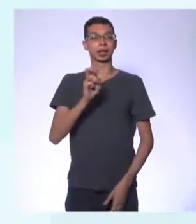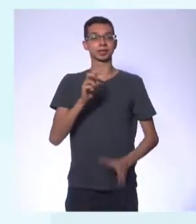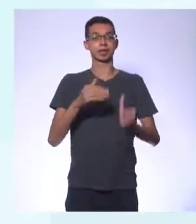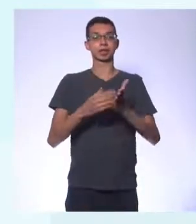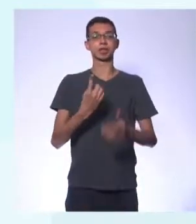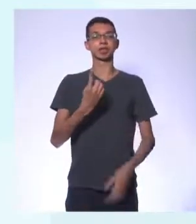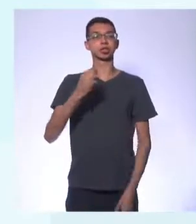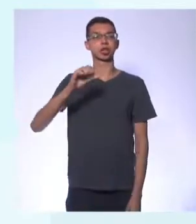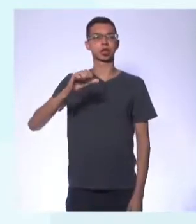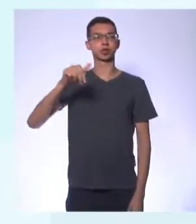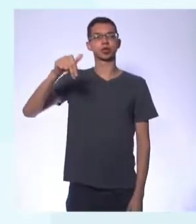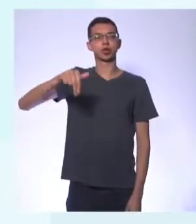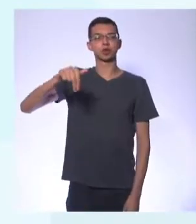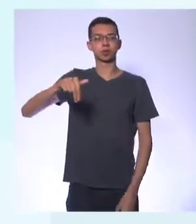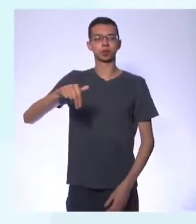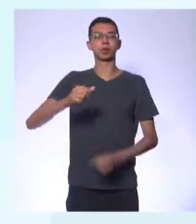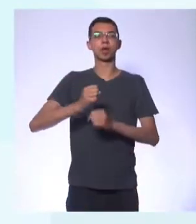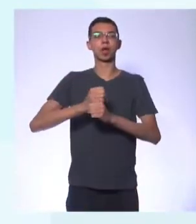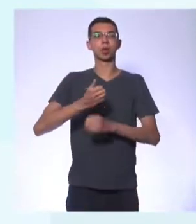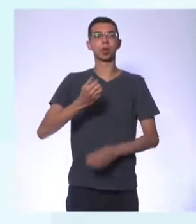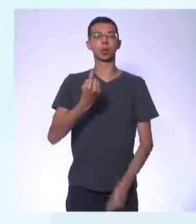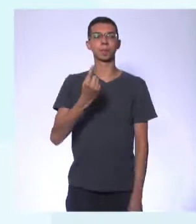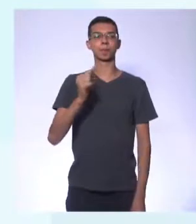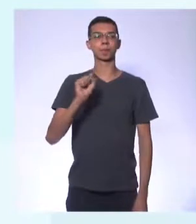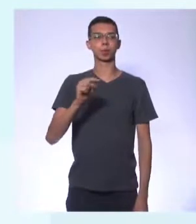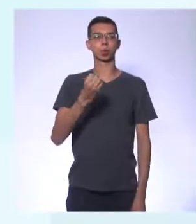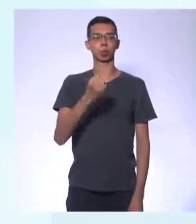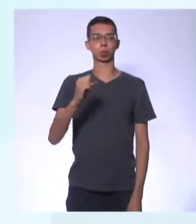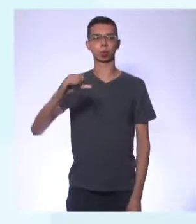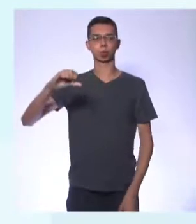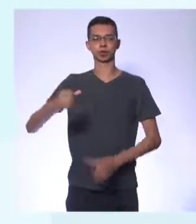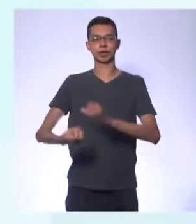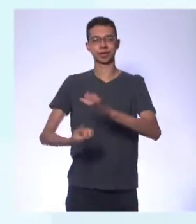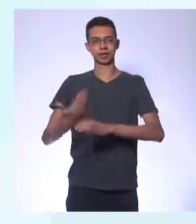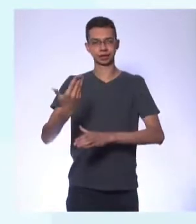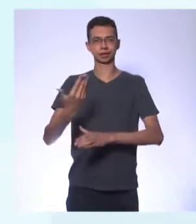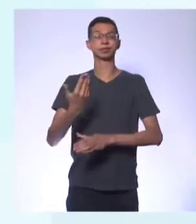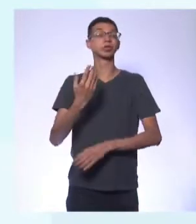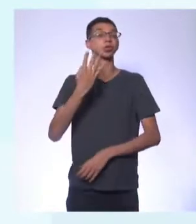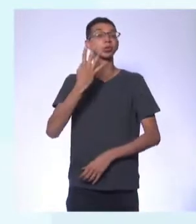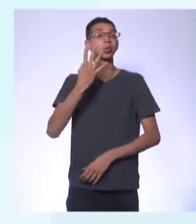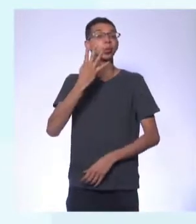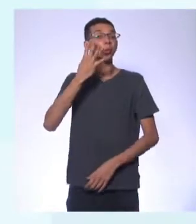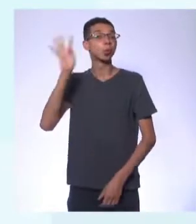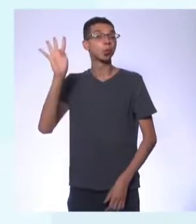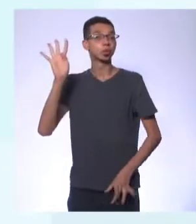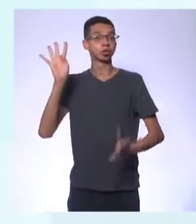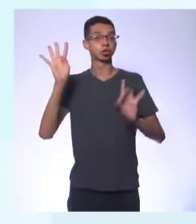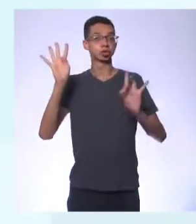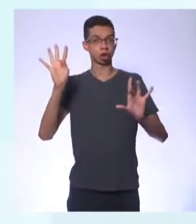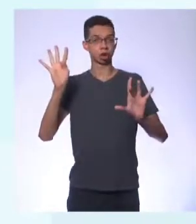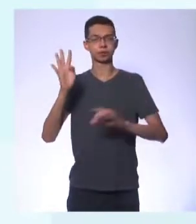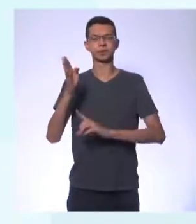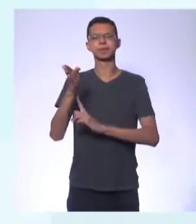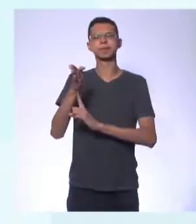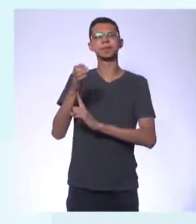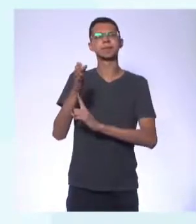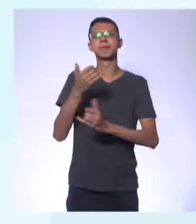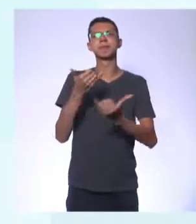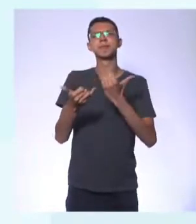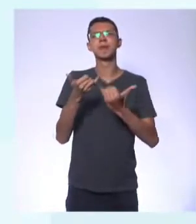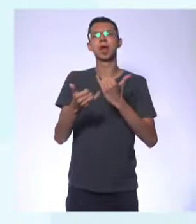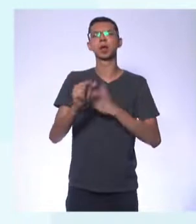dias. Com qual bandeira essa primeira versão se parece? Existe alguma razão para essa